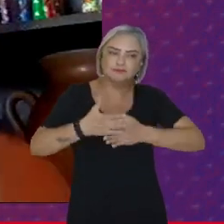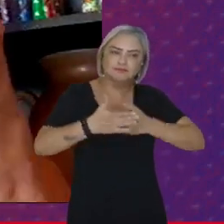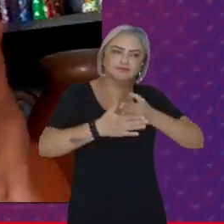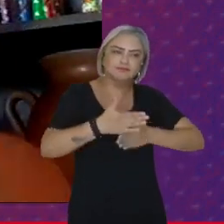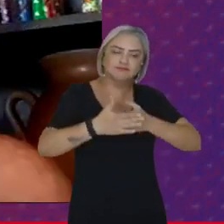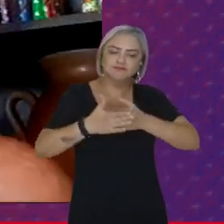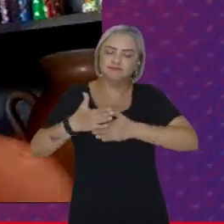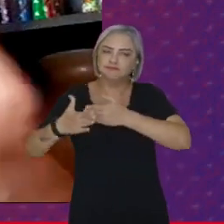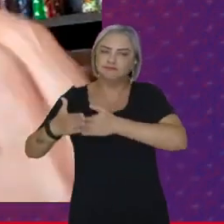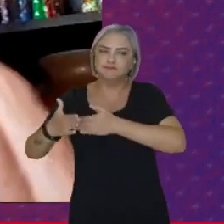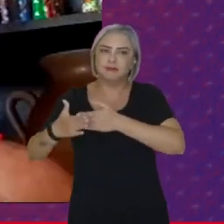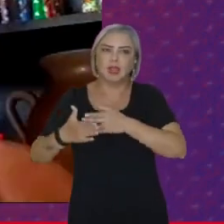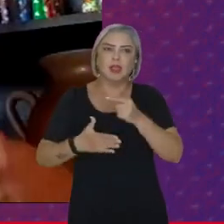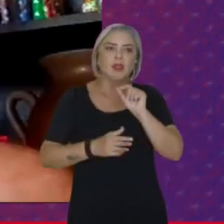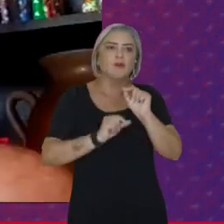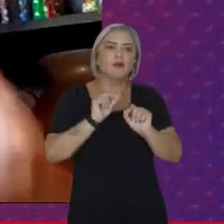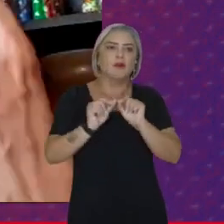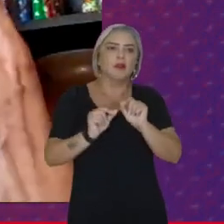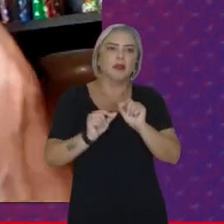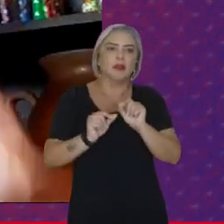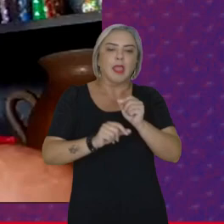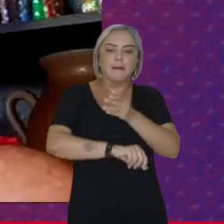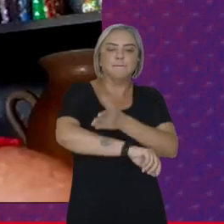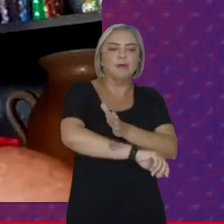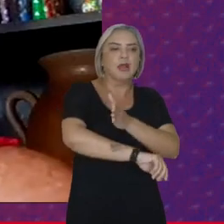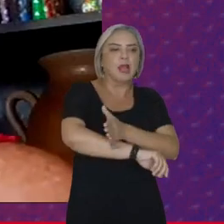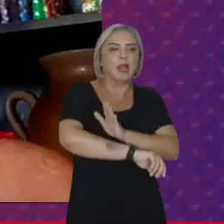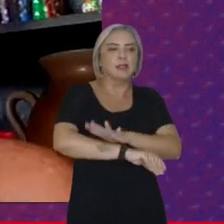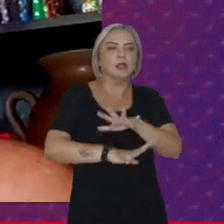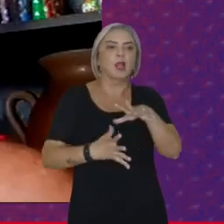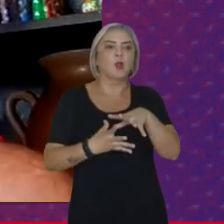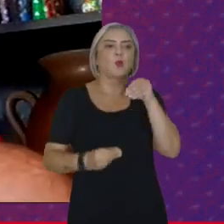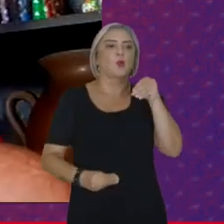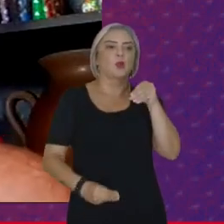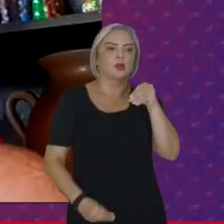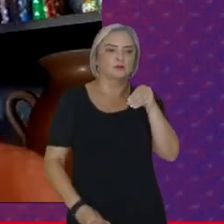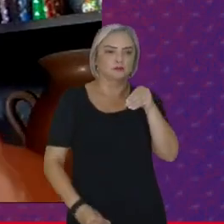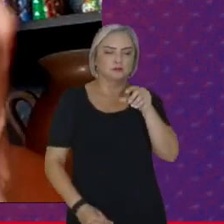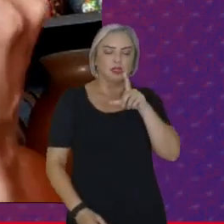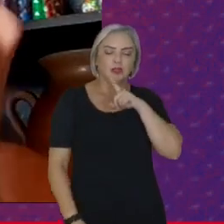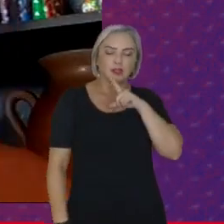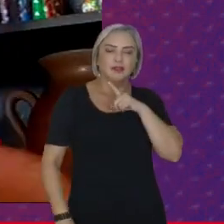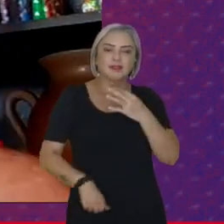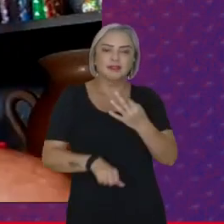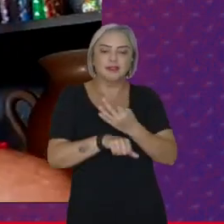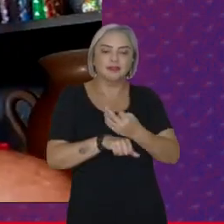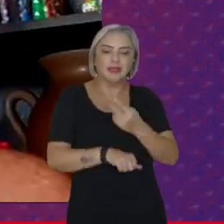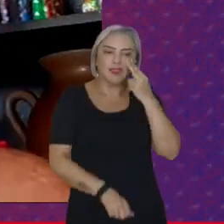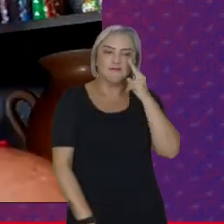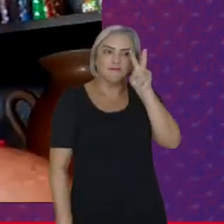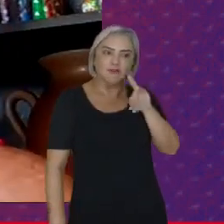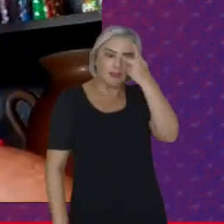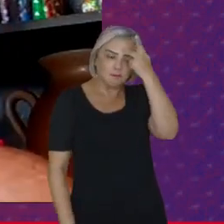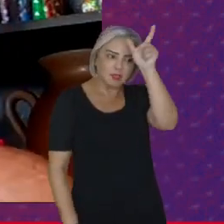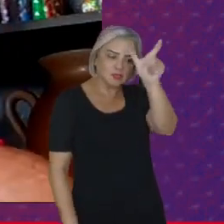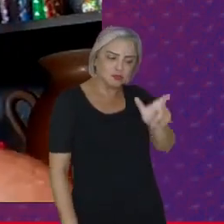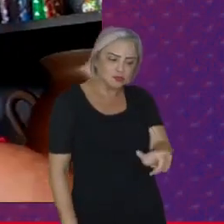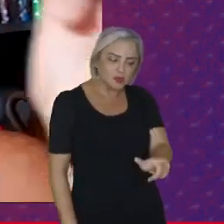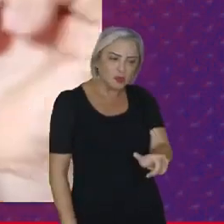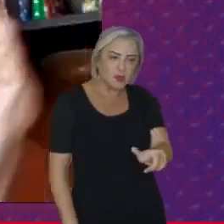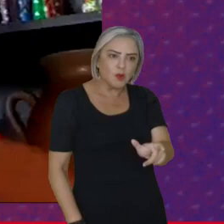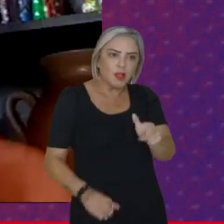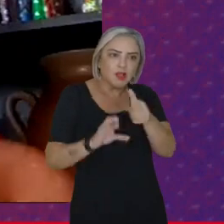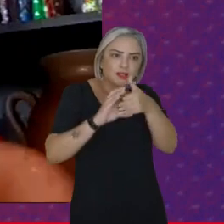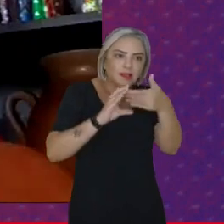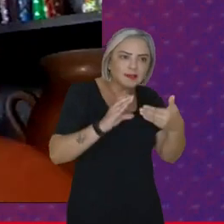do que são práticas curativas, e a gente tentar ver aquele sujeito na sua